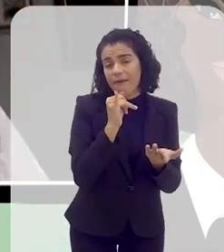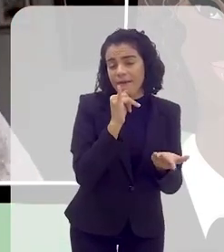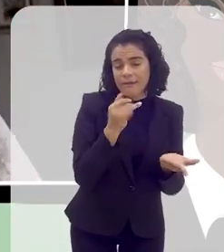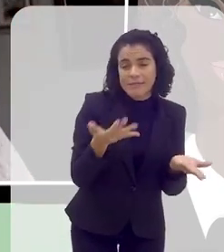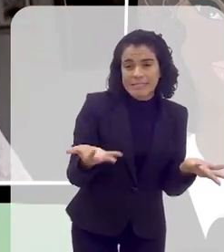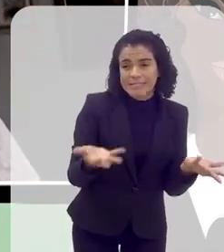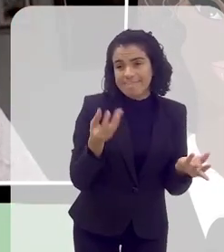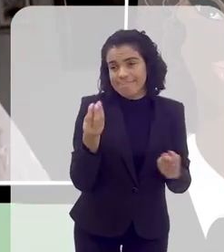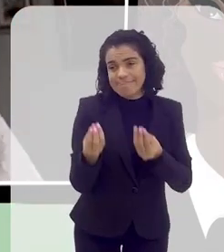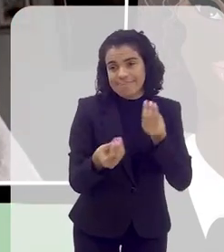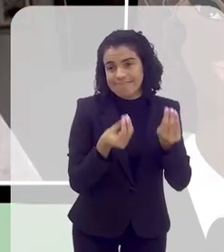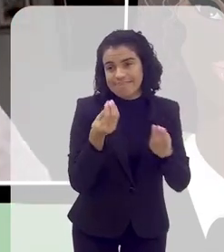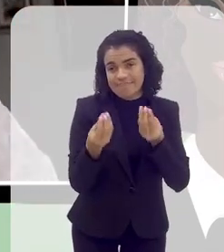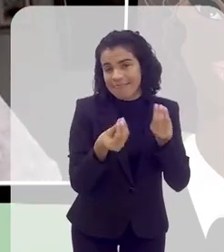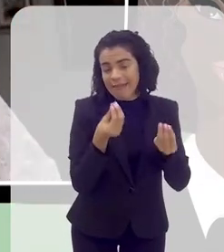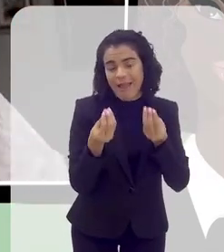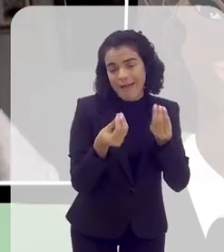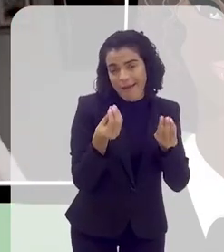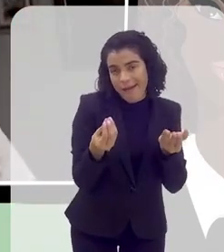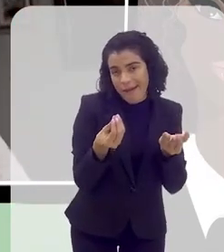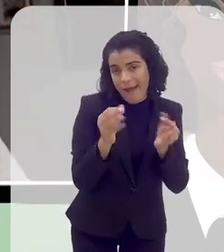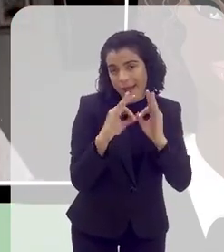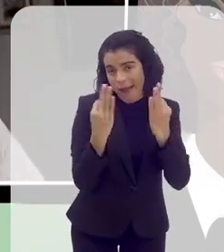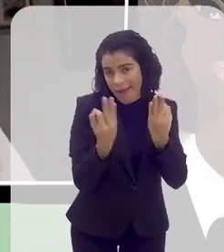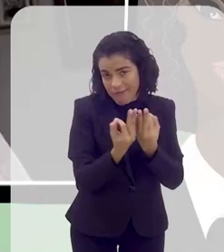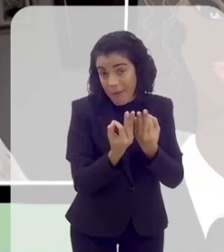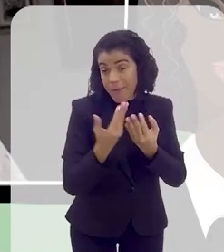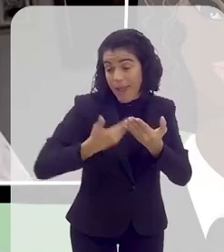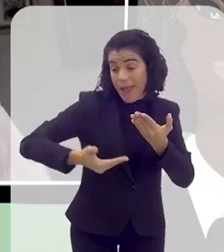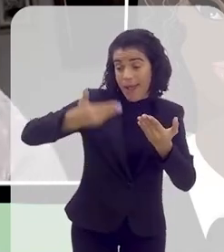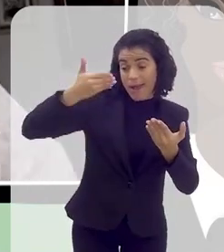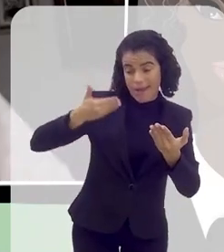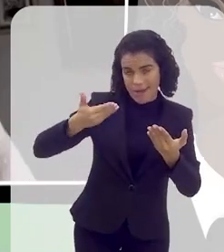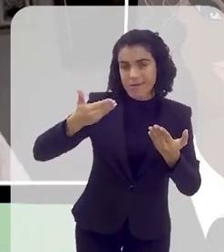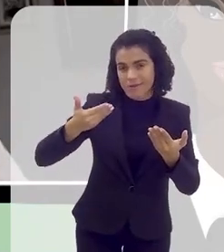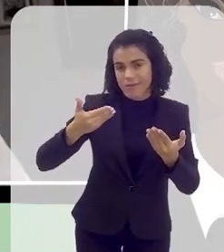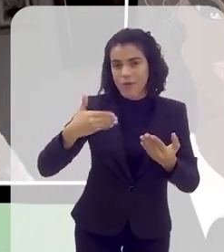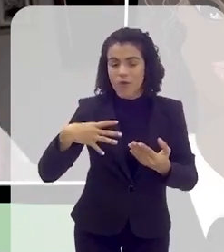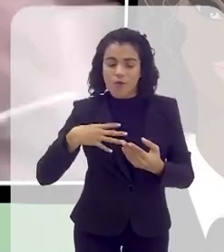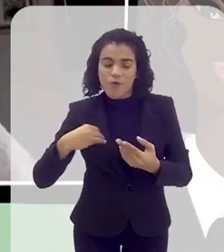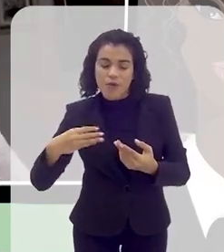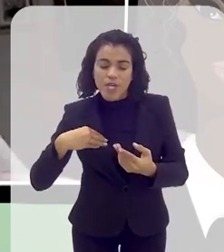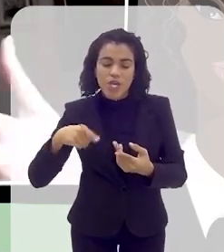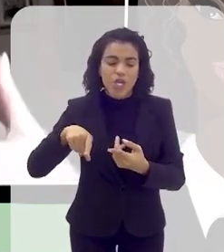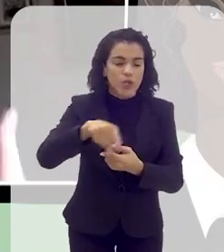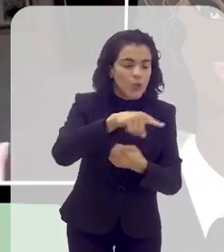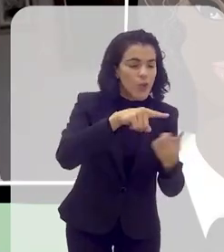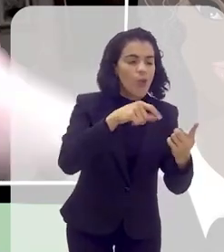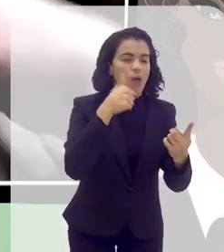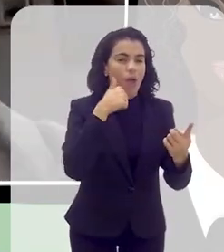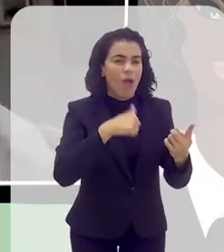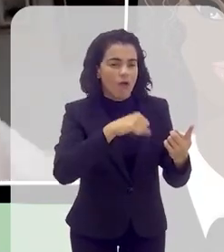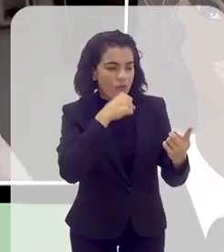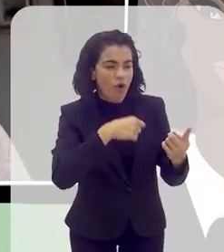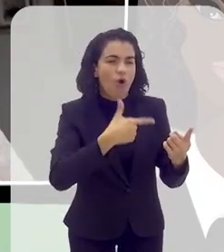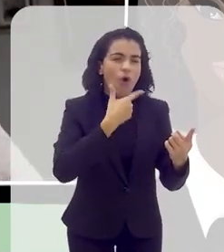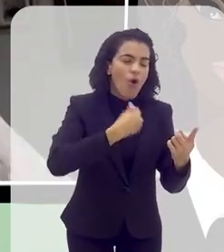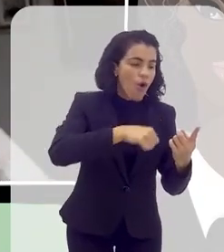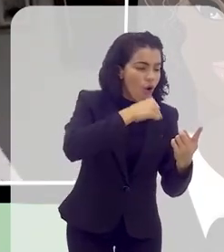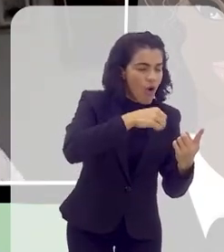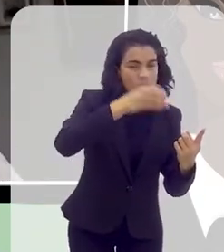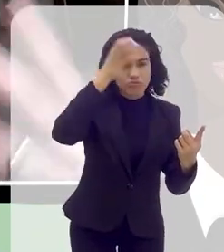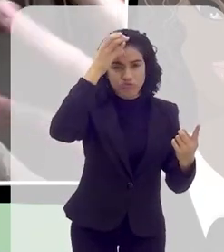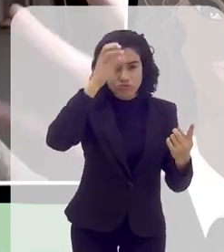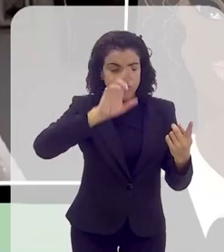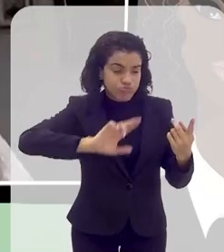família que está, né, enfim, a família anterior ali, né, os avós, enfim,